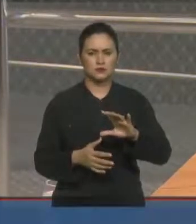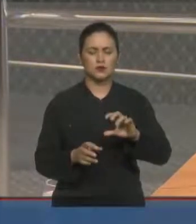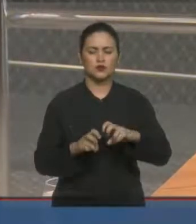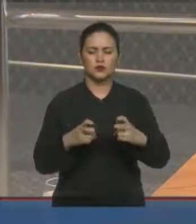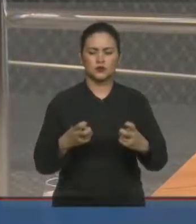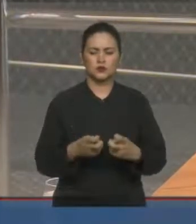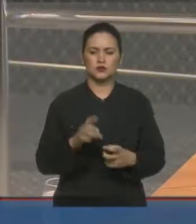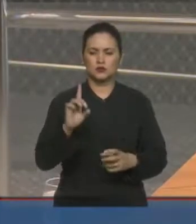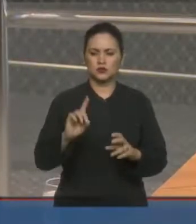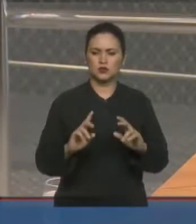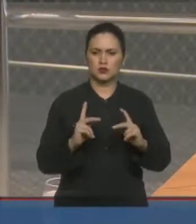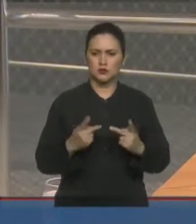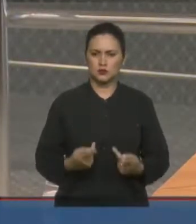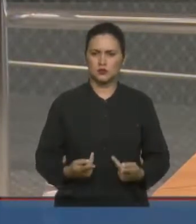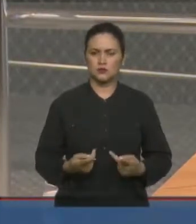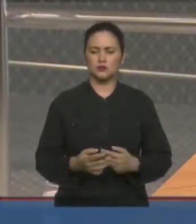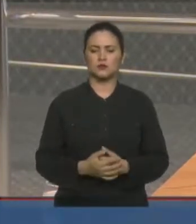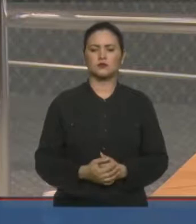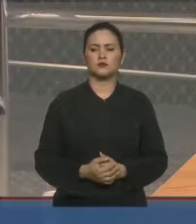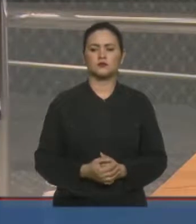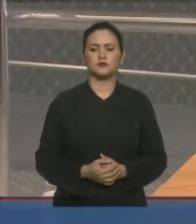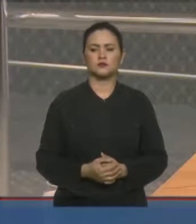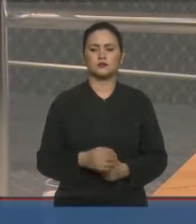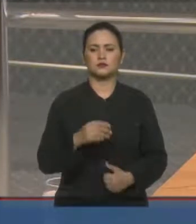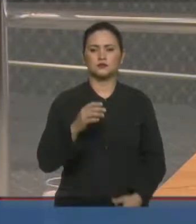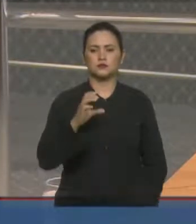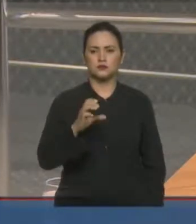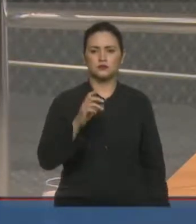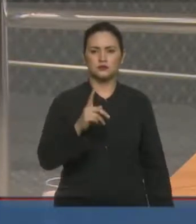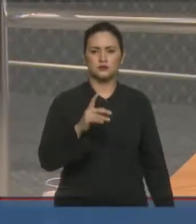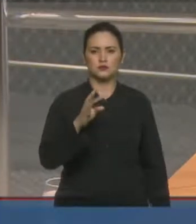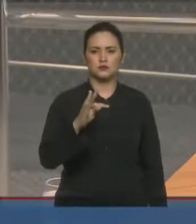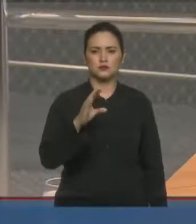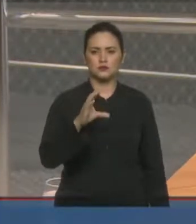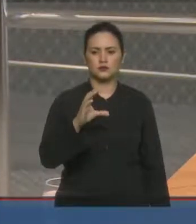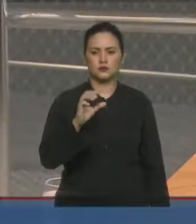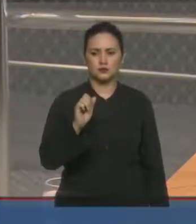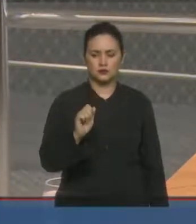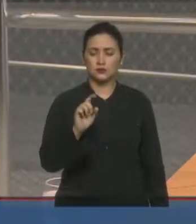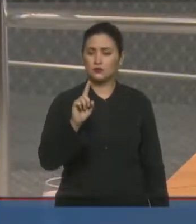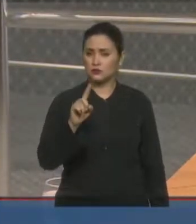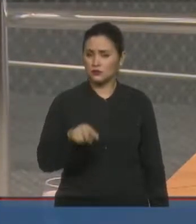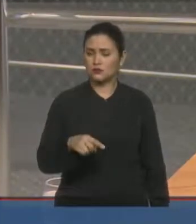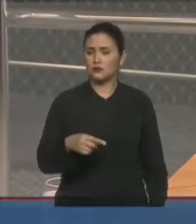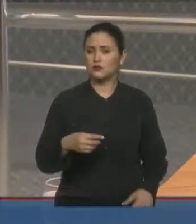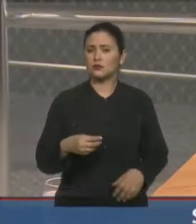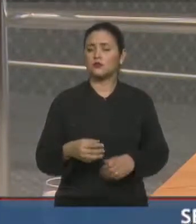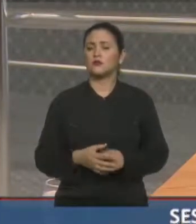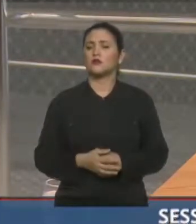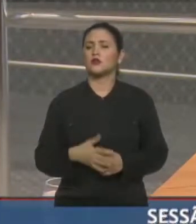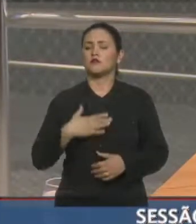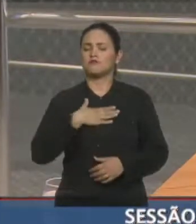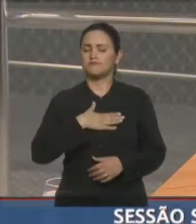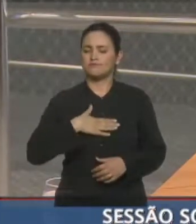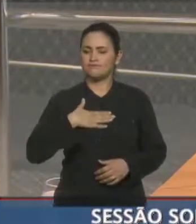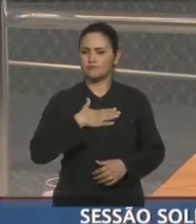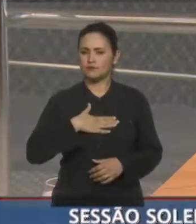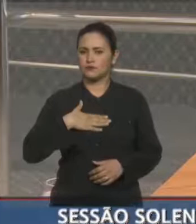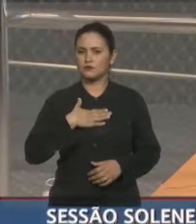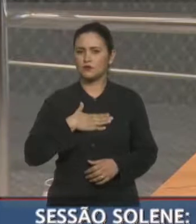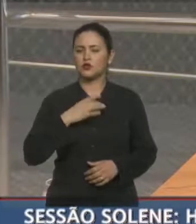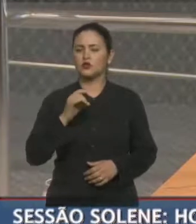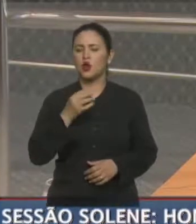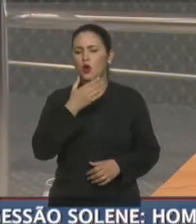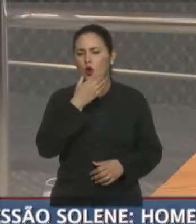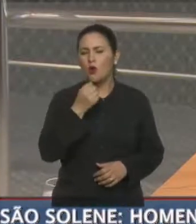Humanos. O CPTCA é, portanto, um motivo para comemoração, não apenas para os homens e